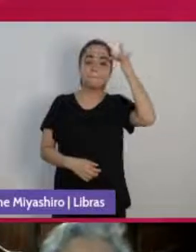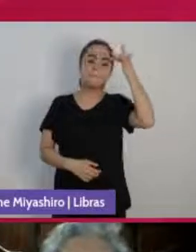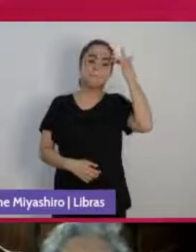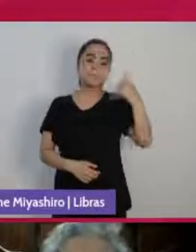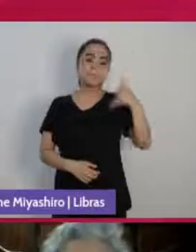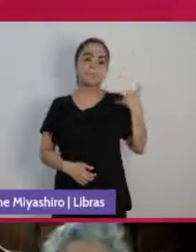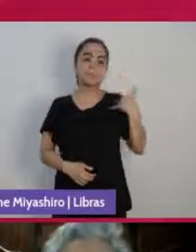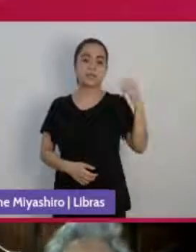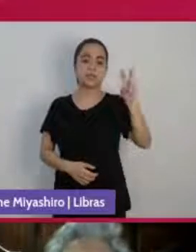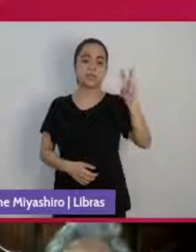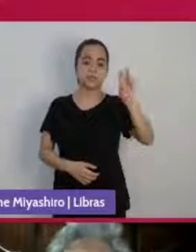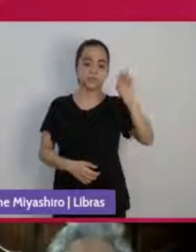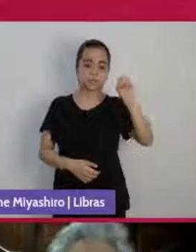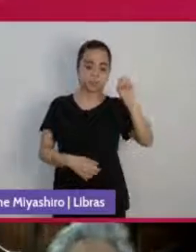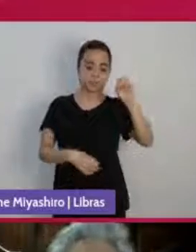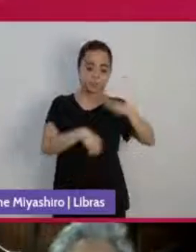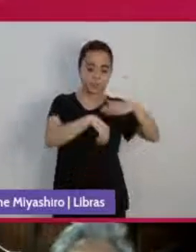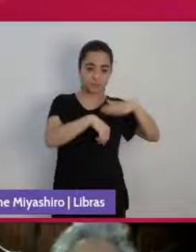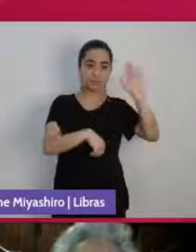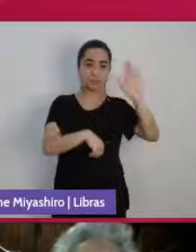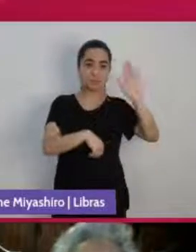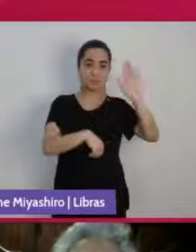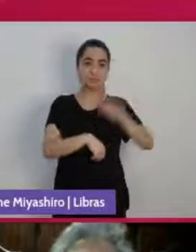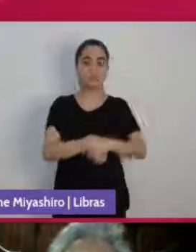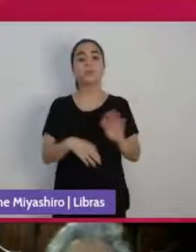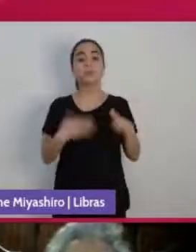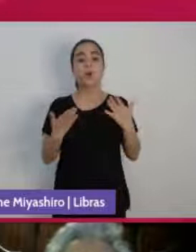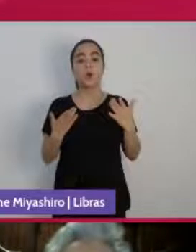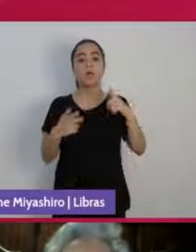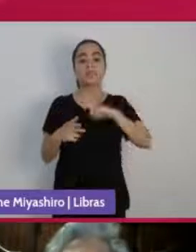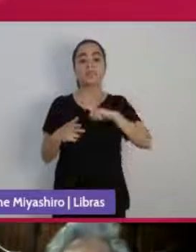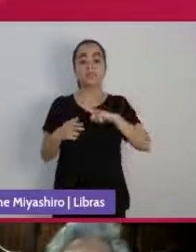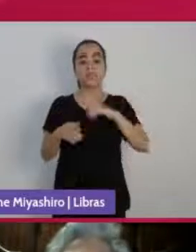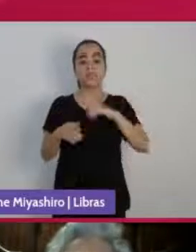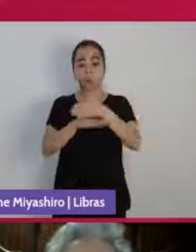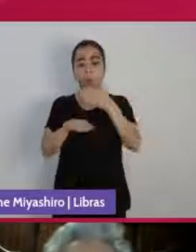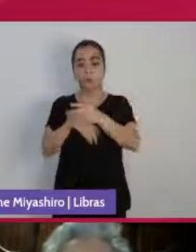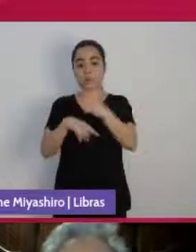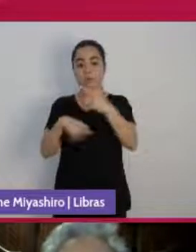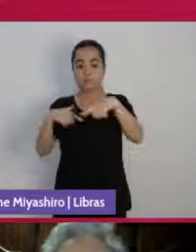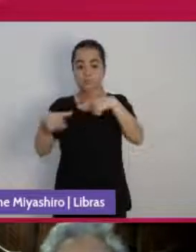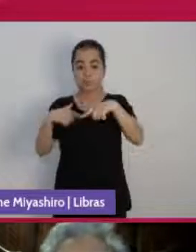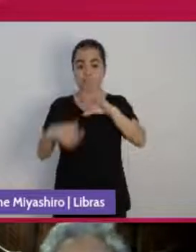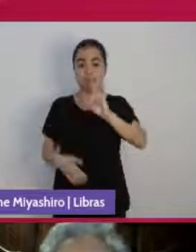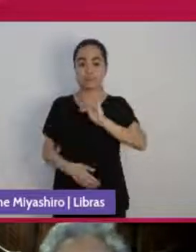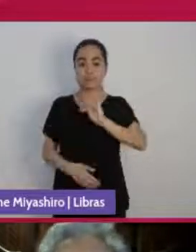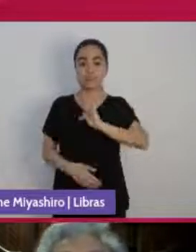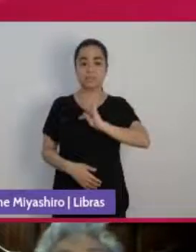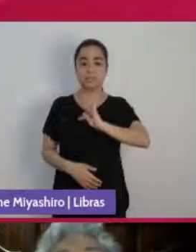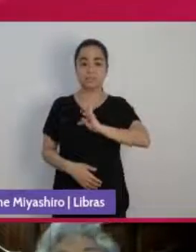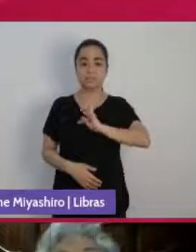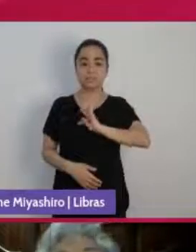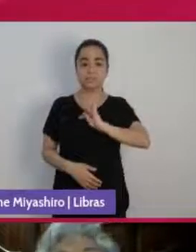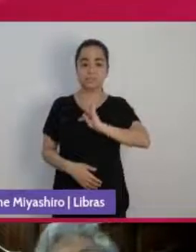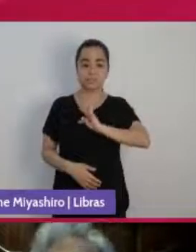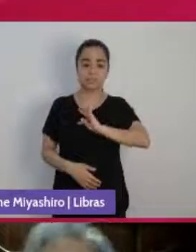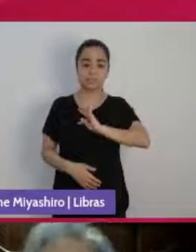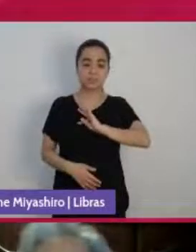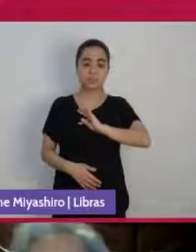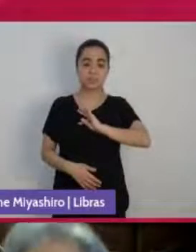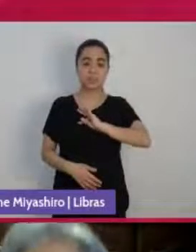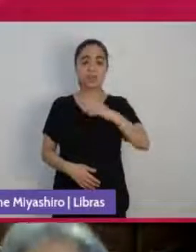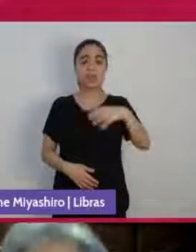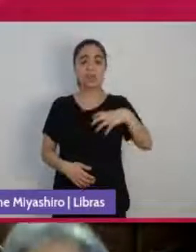E olha que interessante, existe um mercado de trabalho para as técnicas em radiologia de